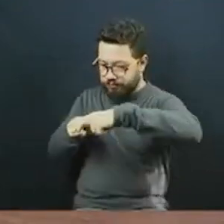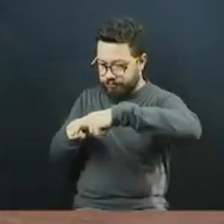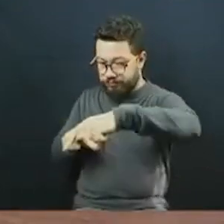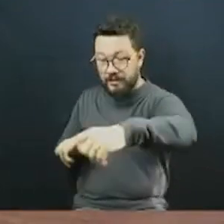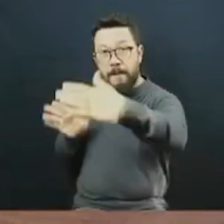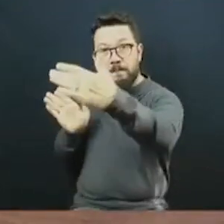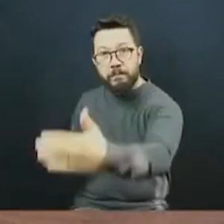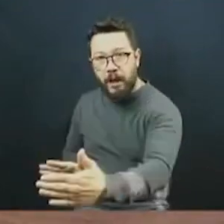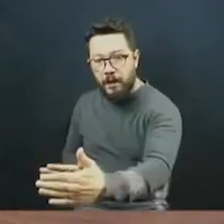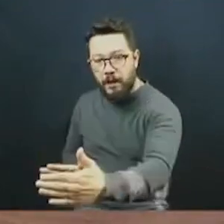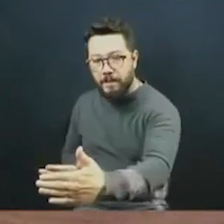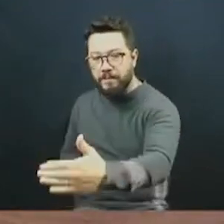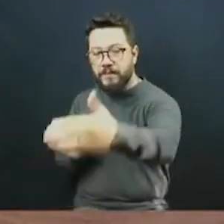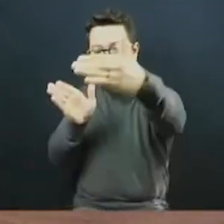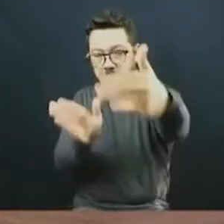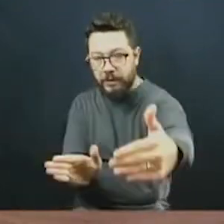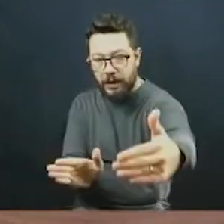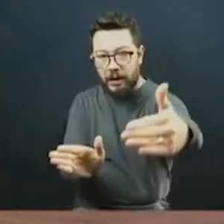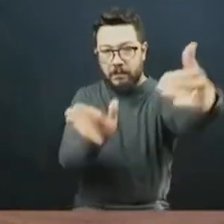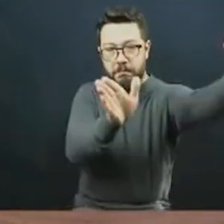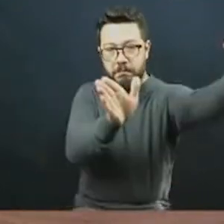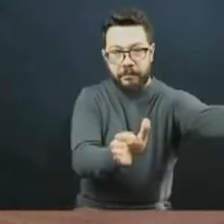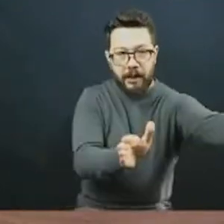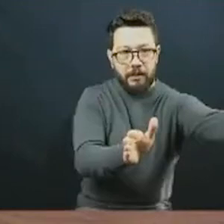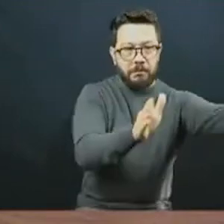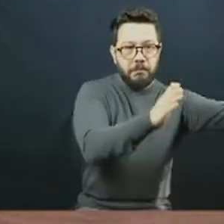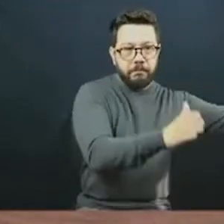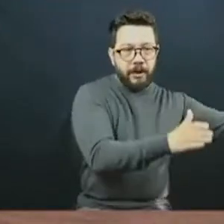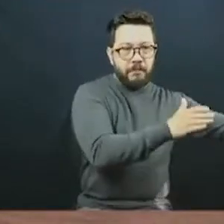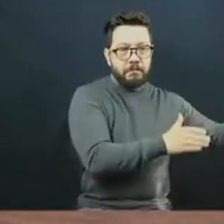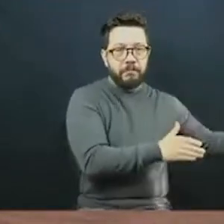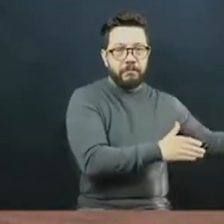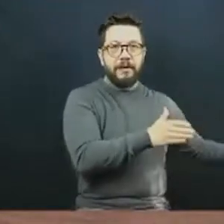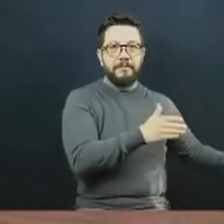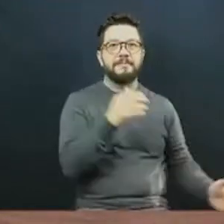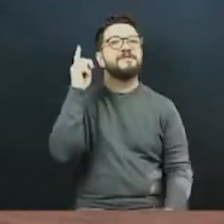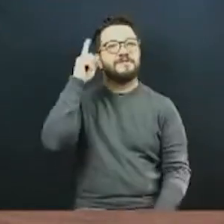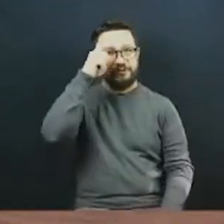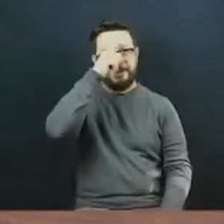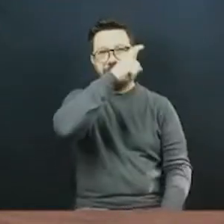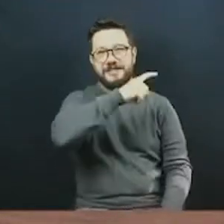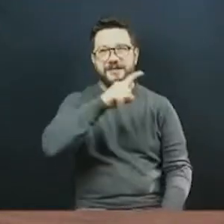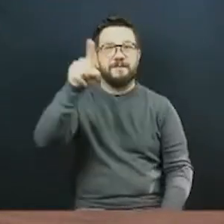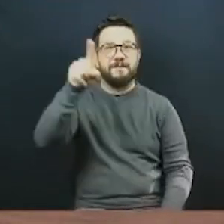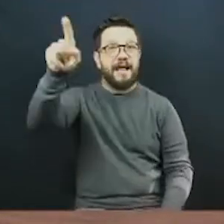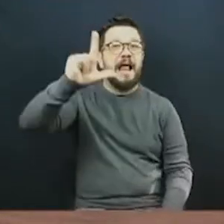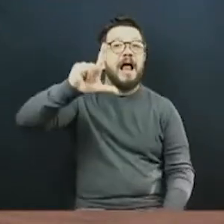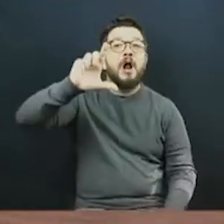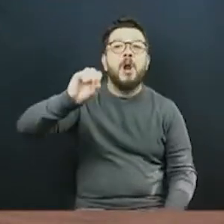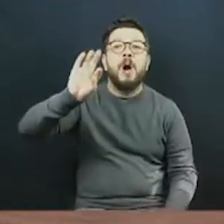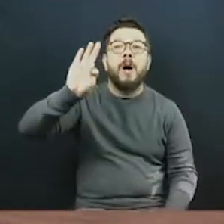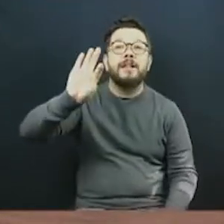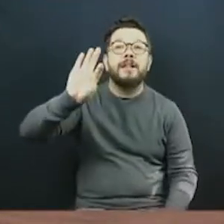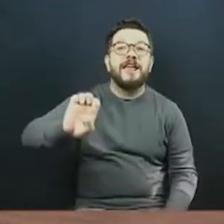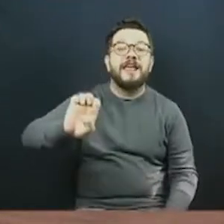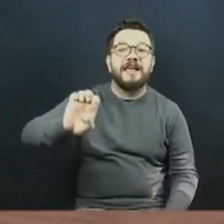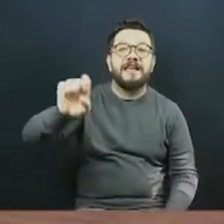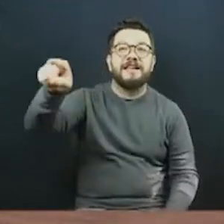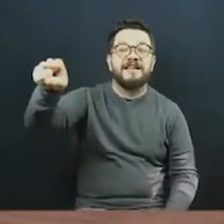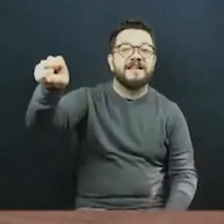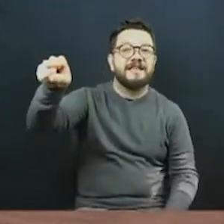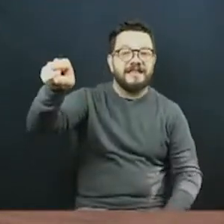lotes dessa obra da região norte, né? O Trevo do Atuba, especificamente, já passou por